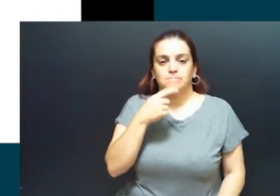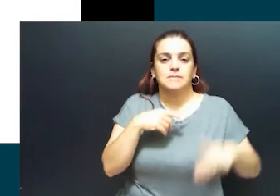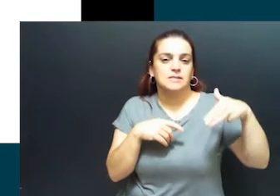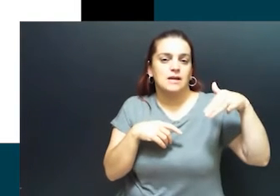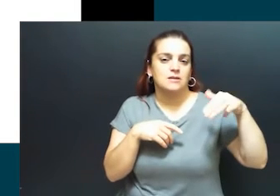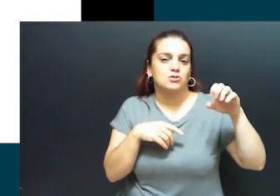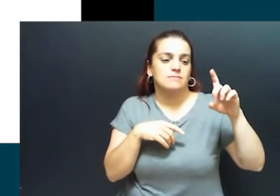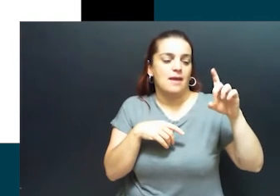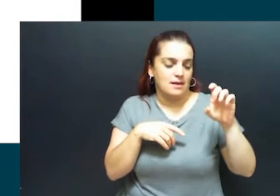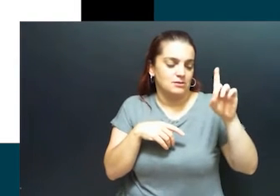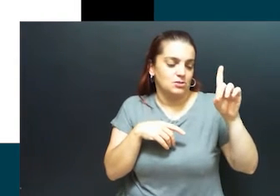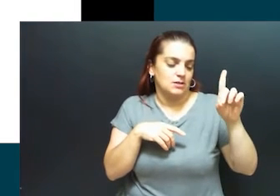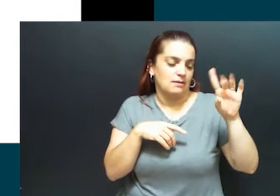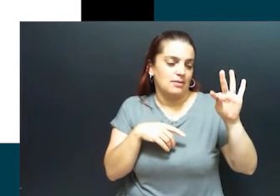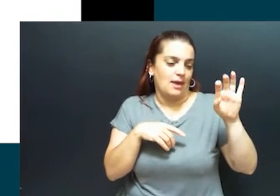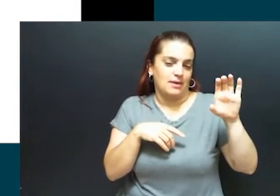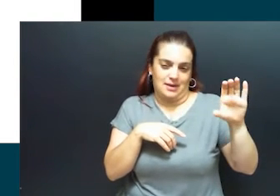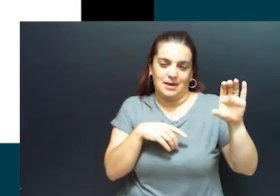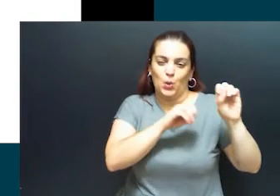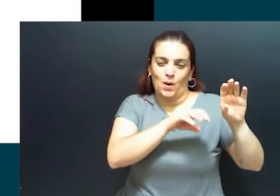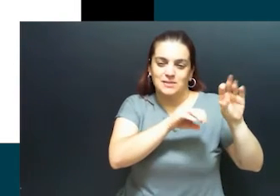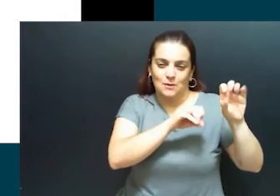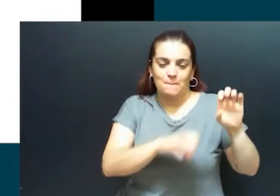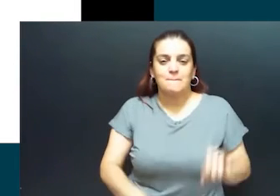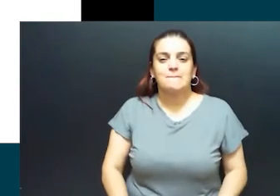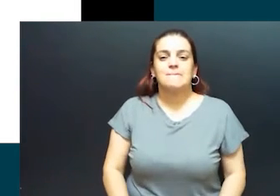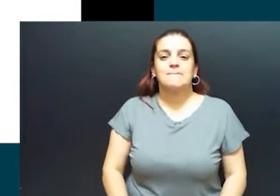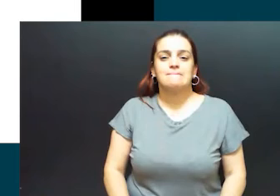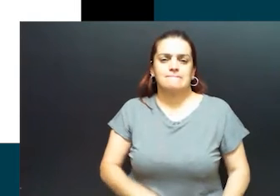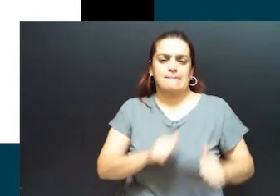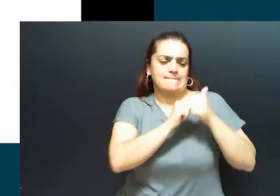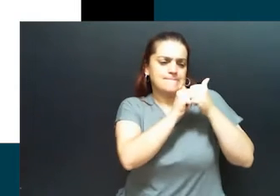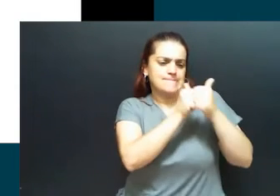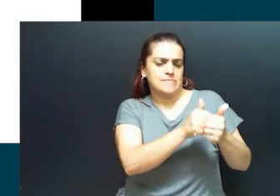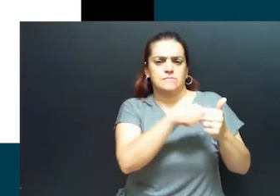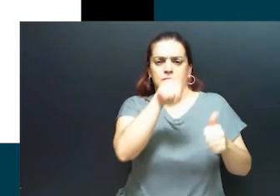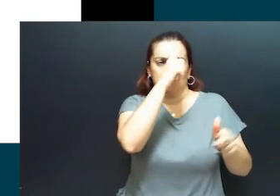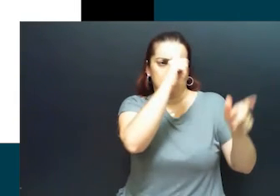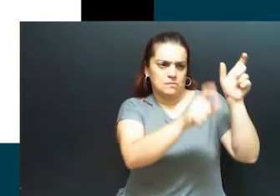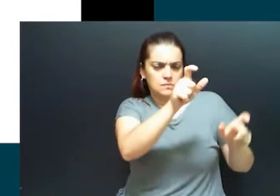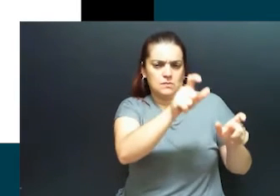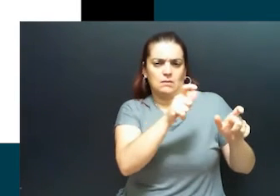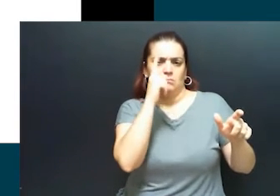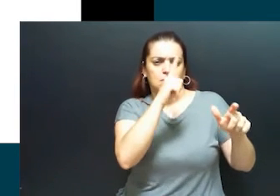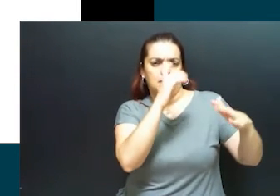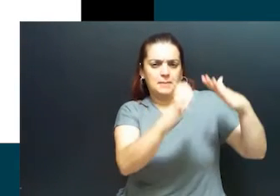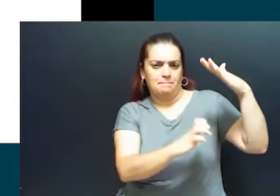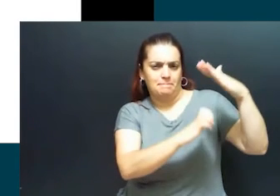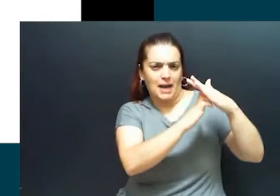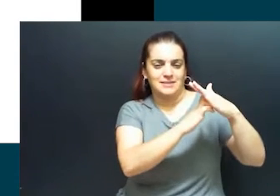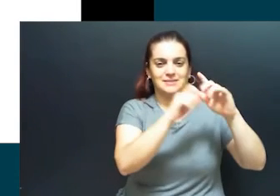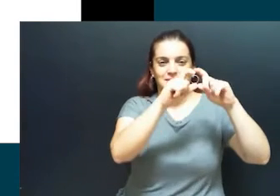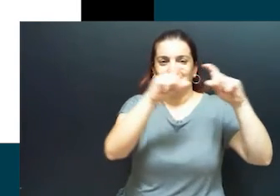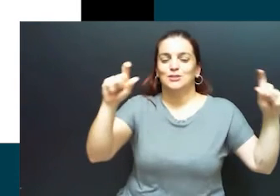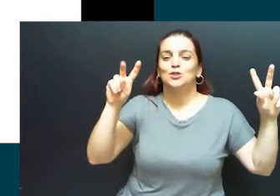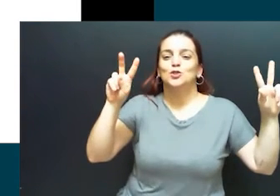missão é fácil de descobrir, né? A missão é aquilo que guia a empresa, os investidores conseguem acessar a empresa, a gente tem na página do sobre a empresa,